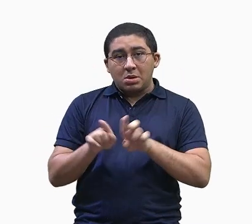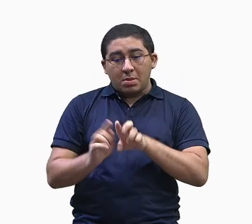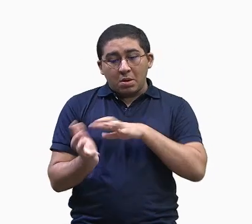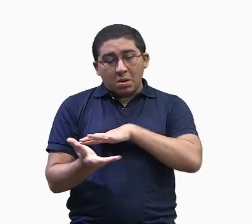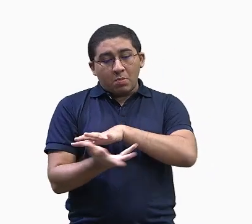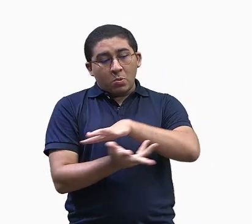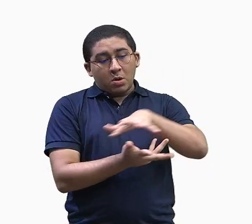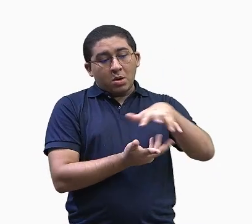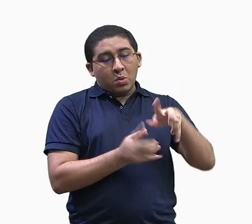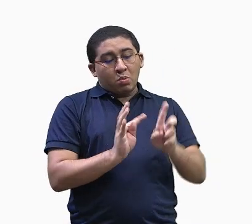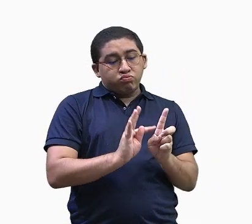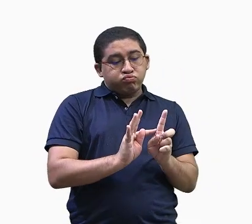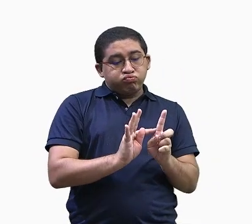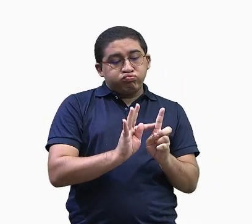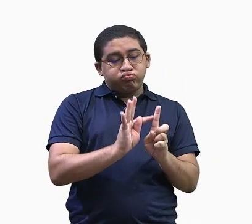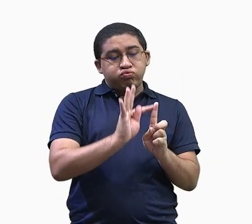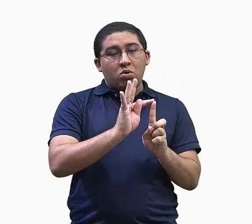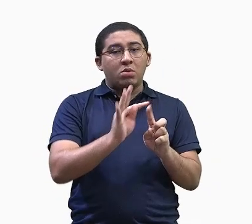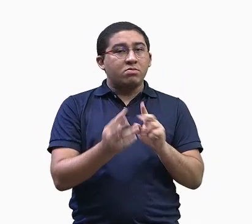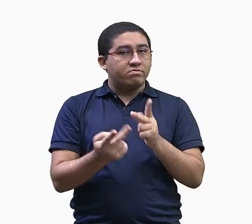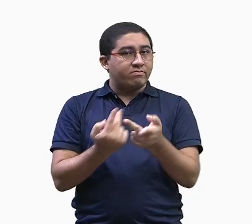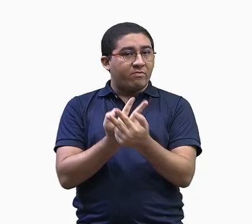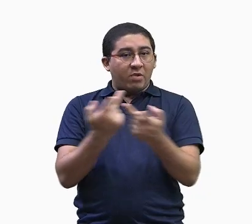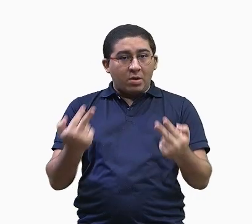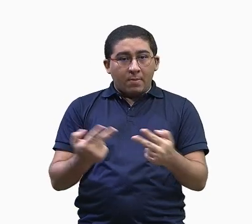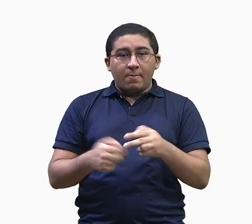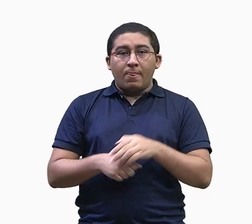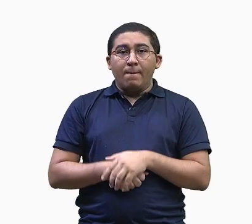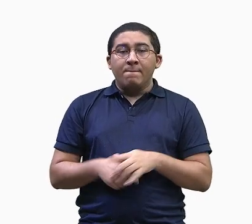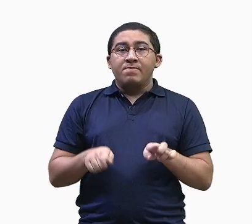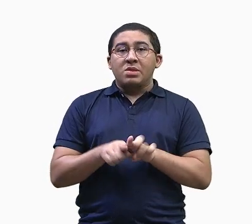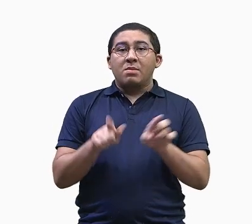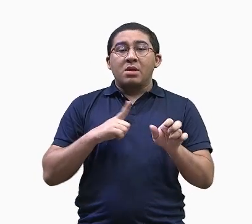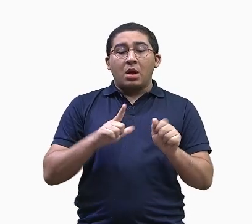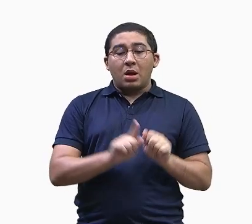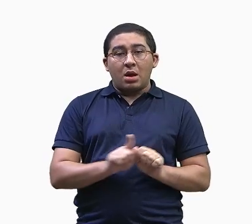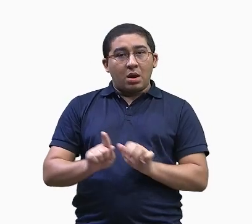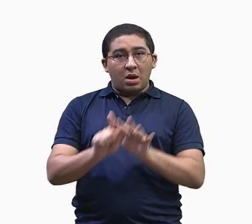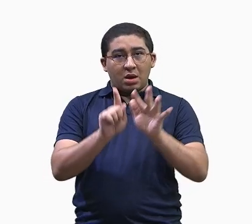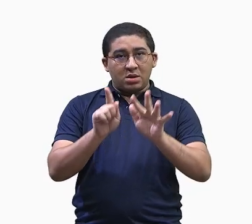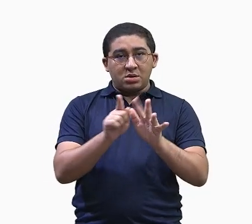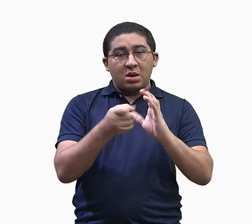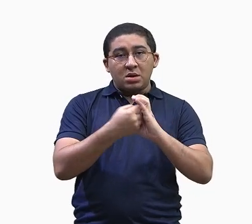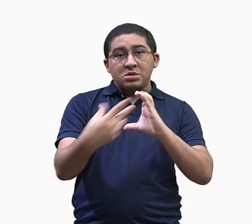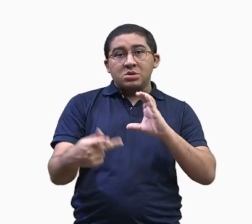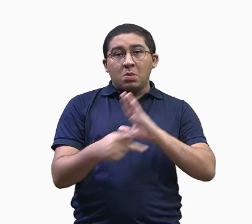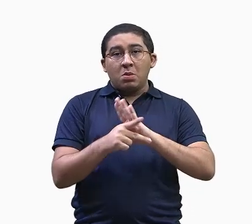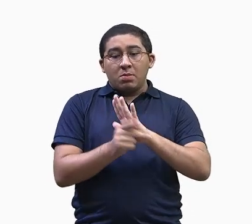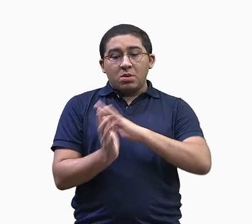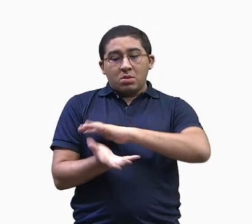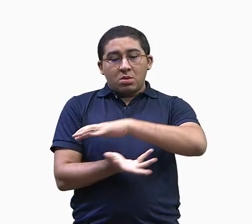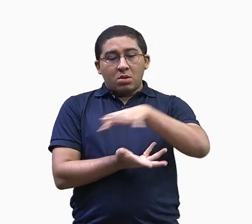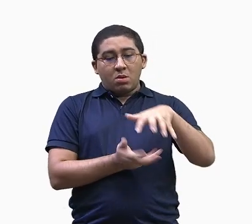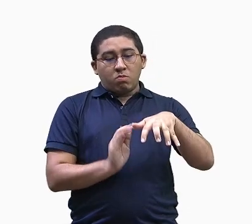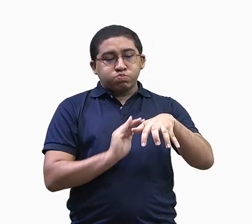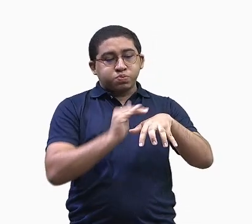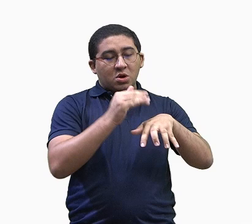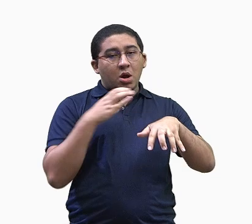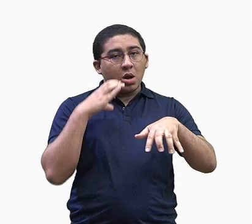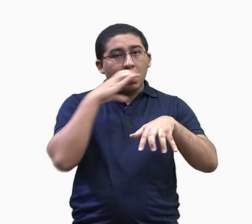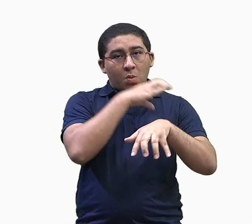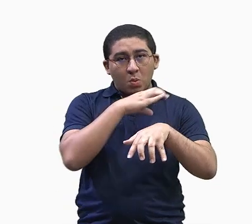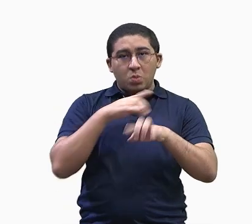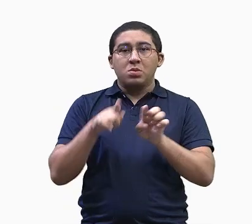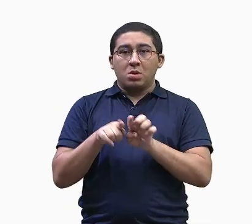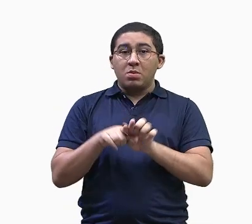outros problemas. Aí nós temos também a emissão de gases do efeito estufa, né? Aí nós temos um dos